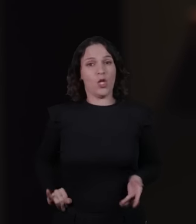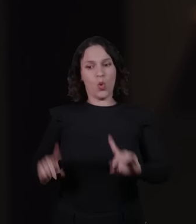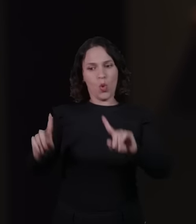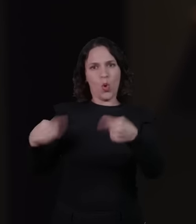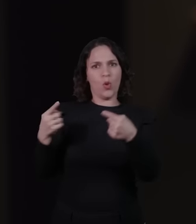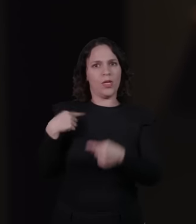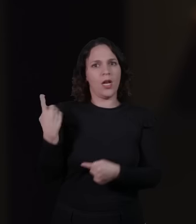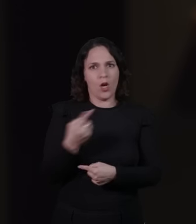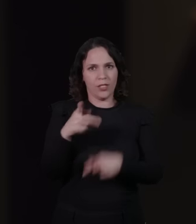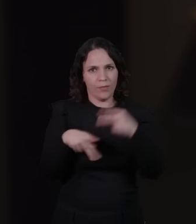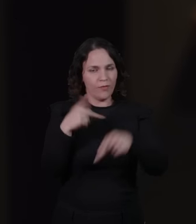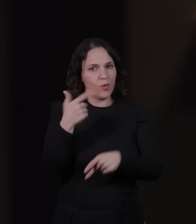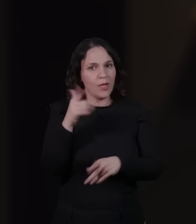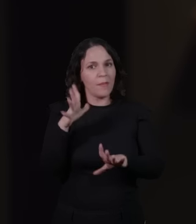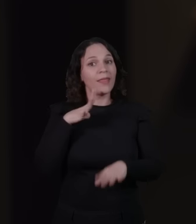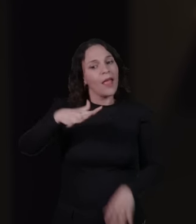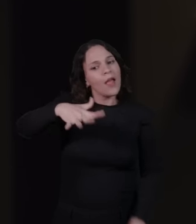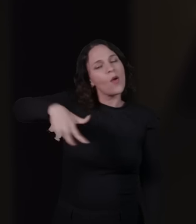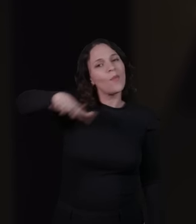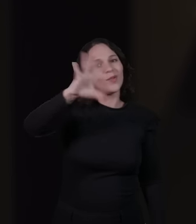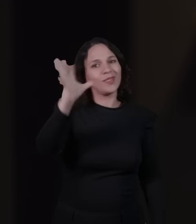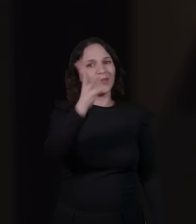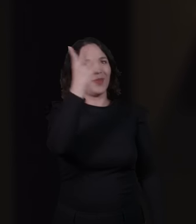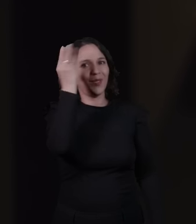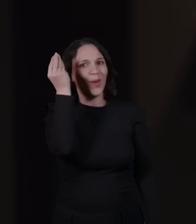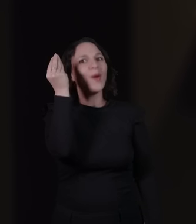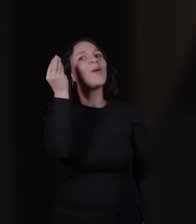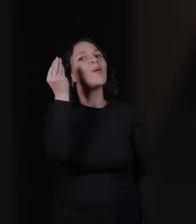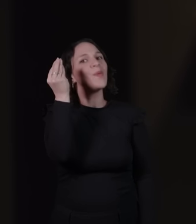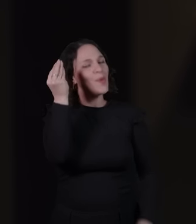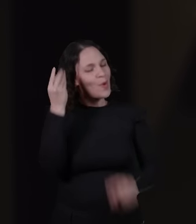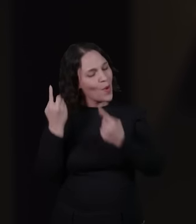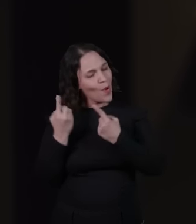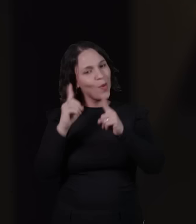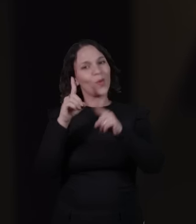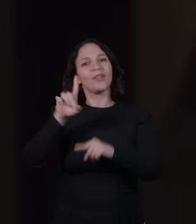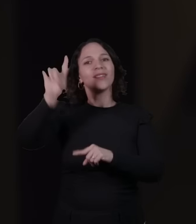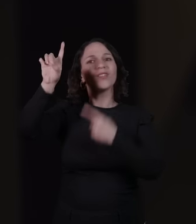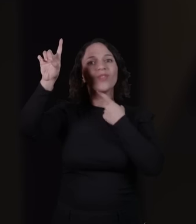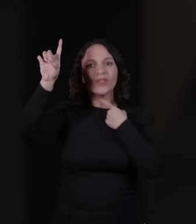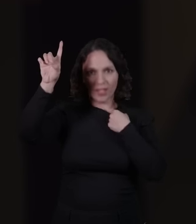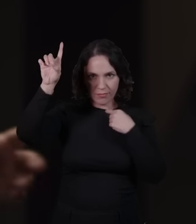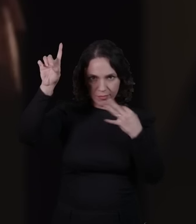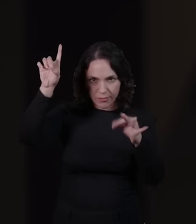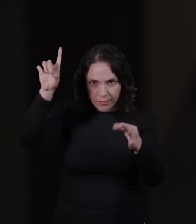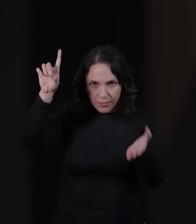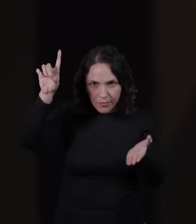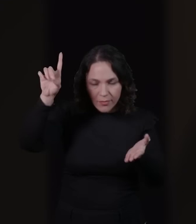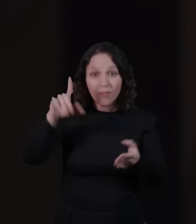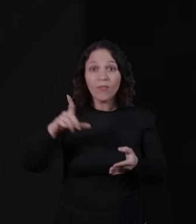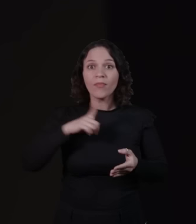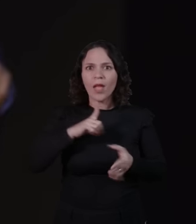mas existe um mundo espiritual contrário à vontade de Deus, sim ou não? Existe